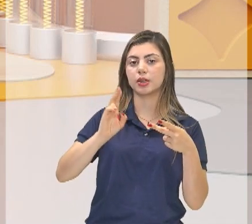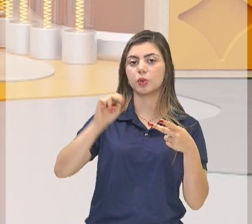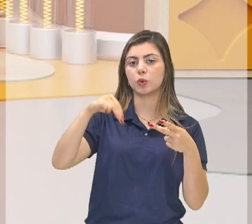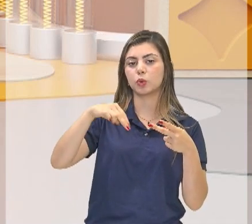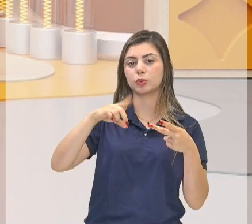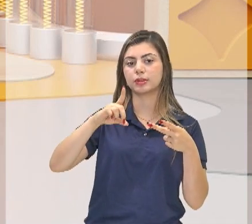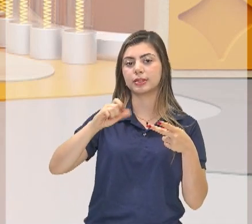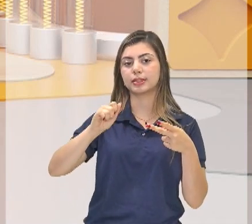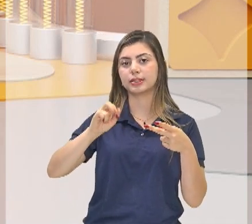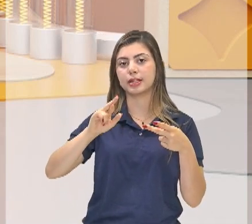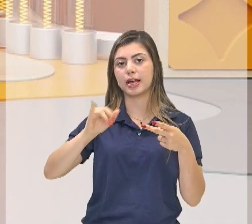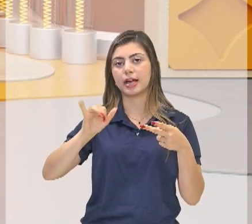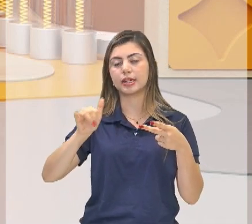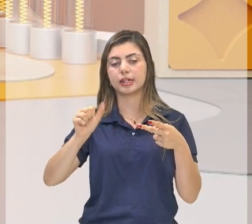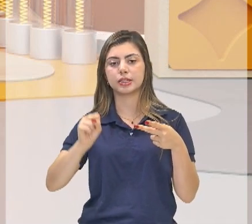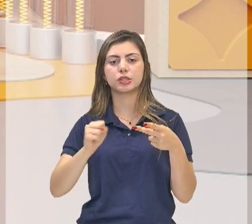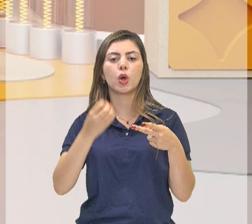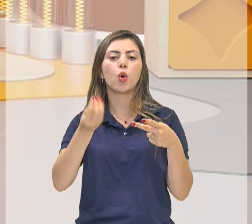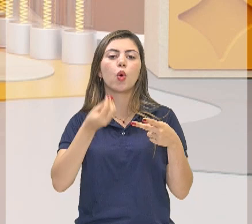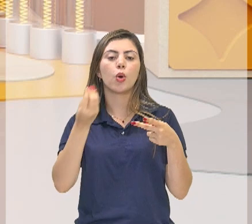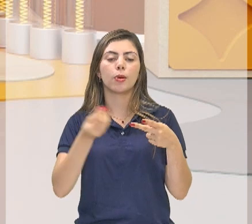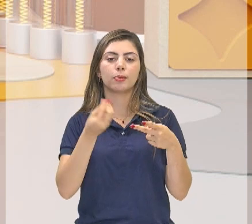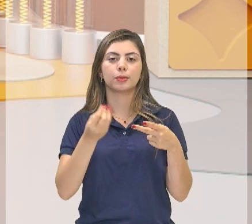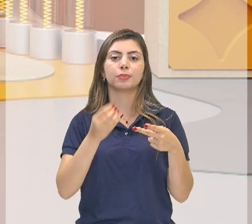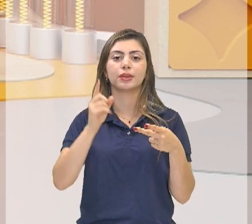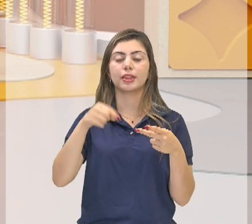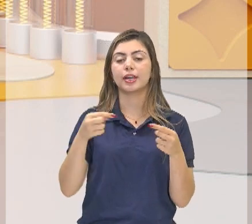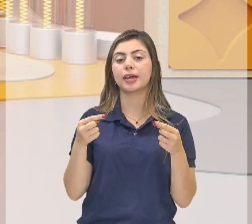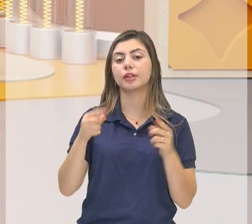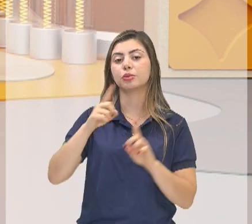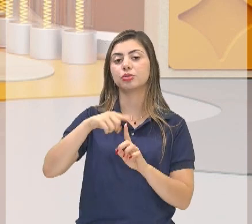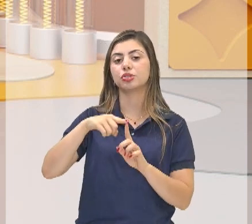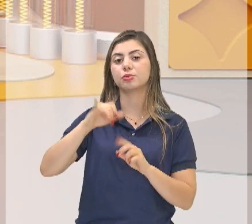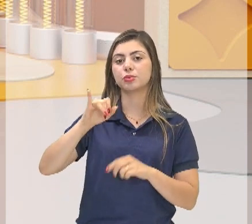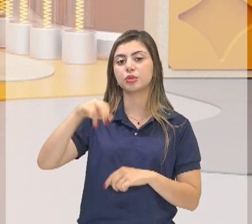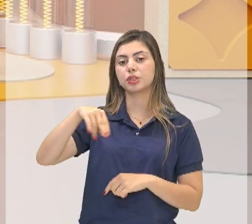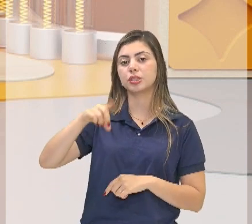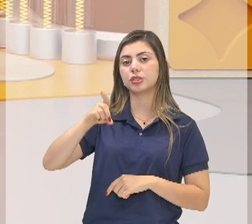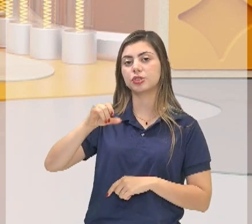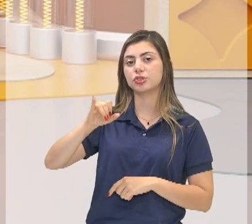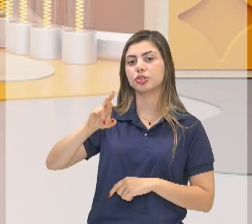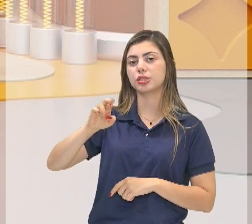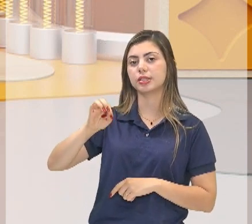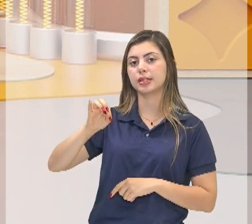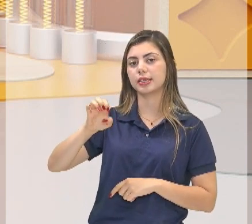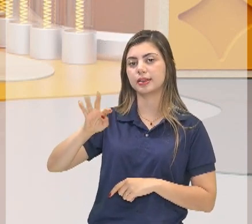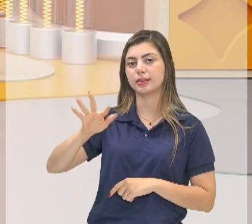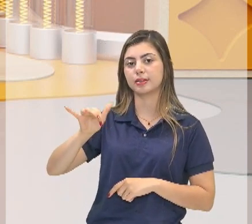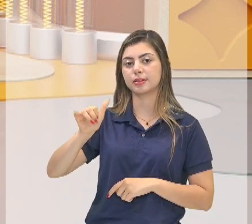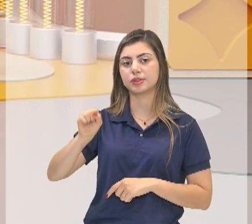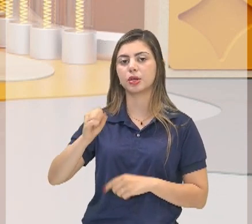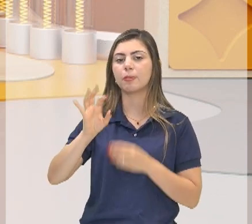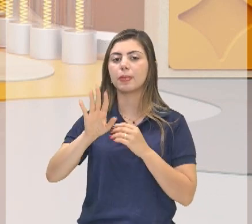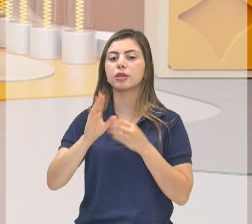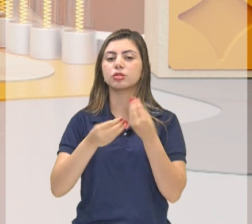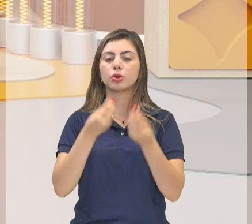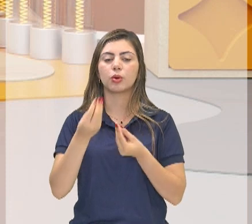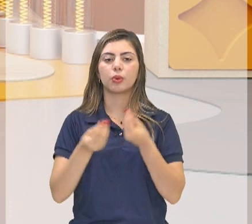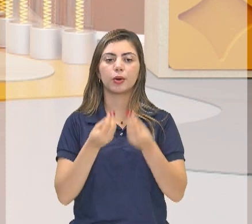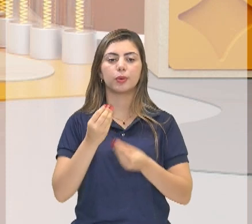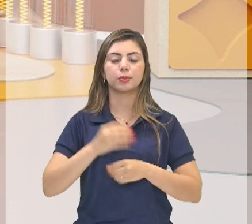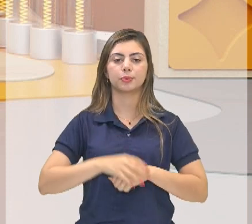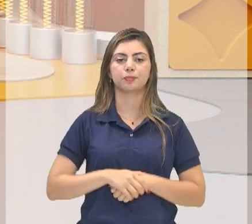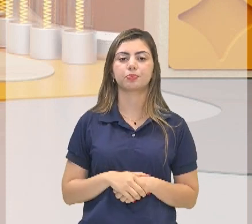secundárias, que são o quê? As fontes indiretas. Bom, essas fontes secundárias